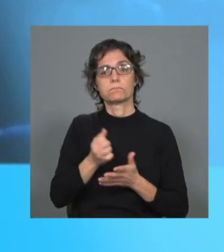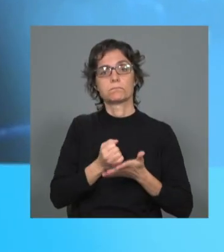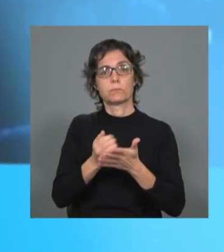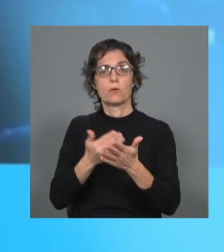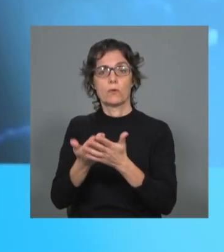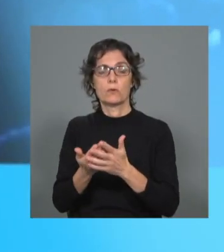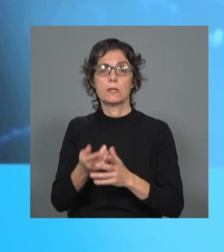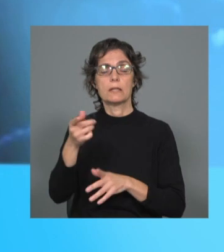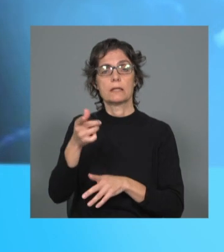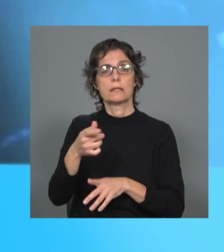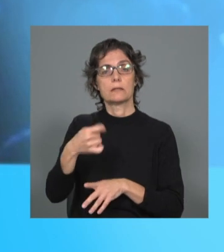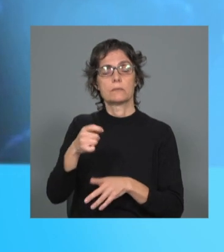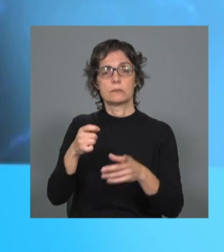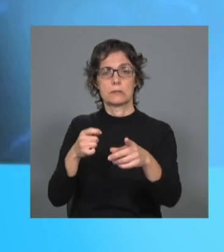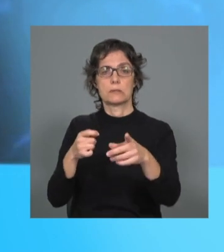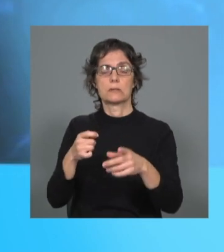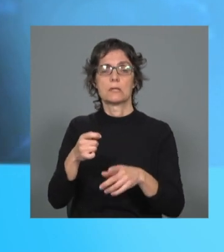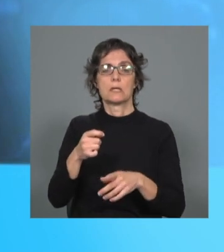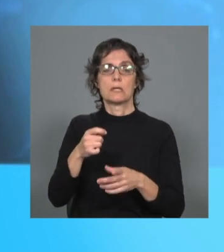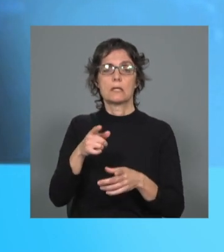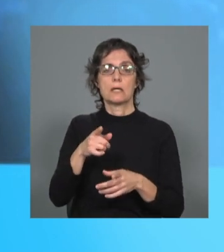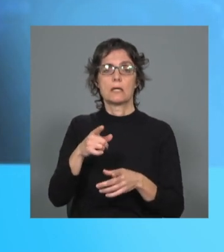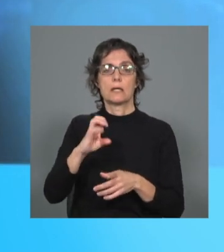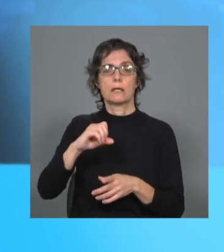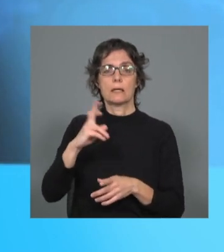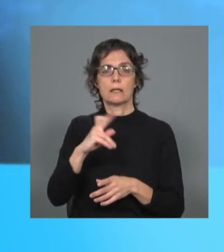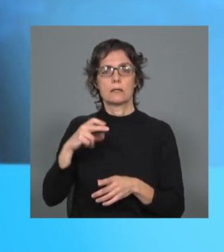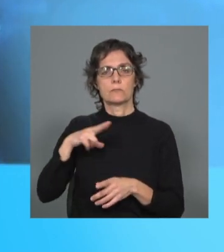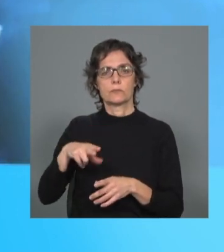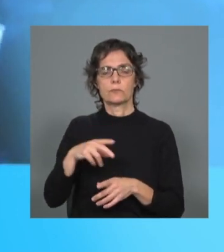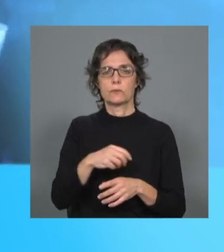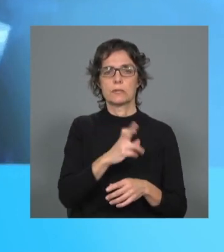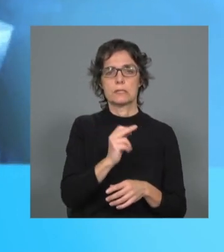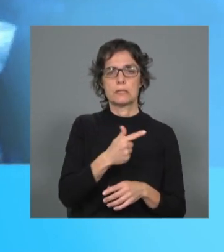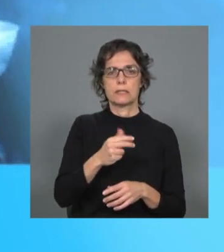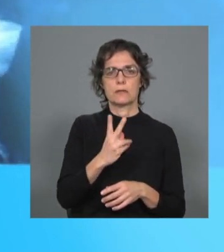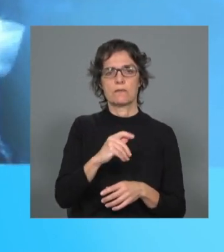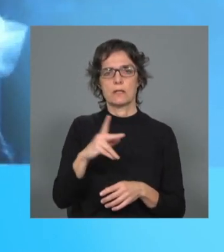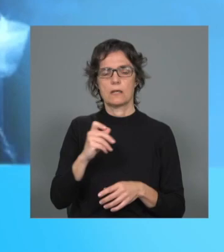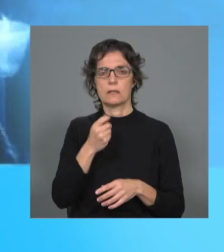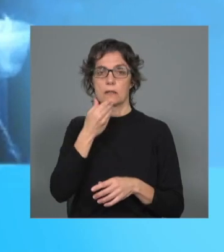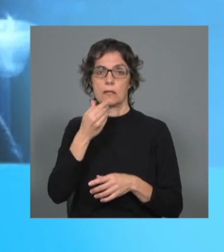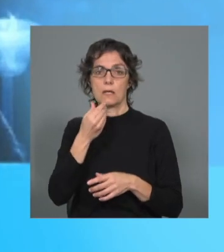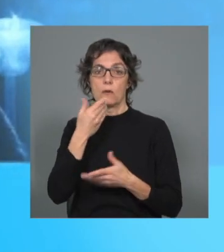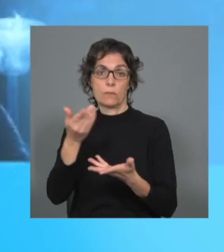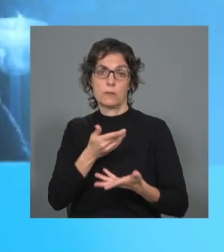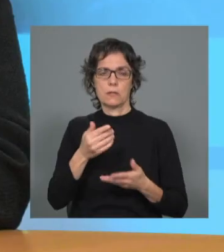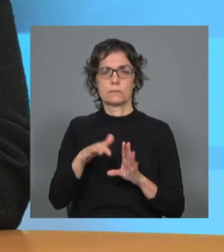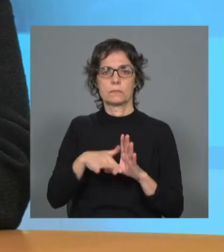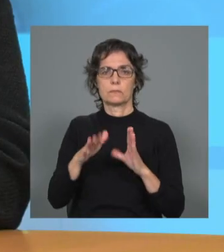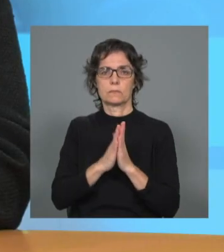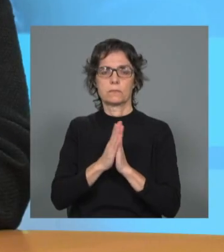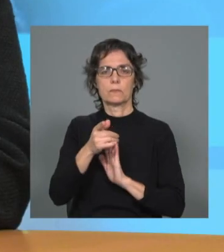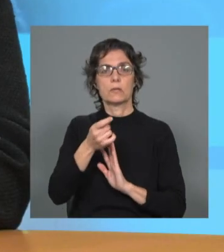de ajudar, para falarmos com a Presidente da Caritas Portuguesa, Rita Valadas, que está agora connosco e que cumprimento. Muito boa tarde. Boa tarde.